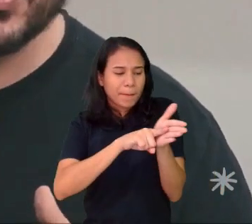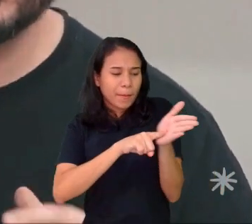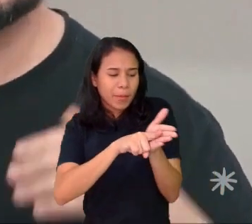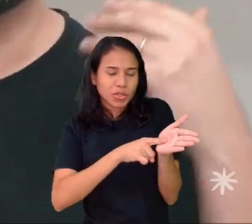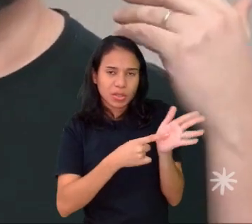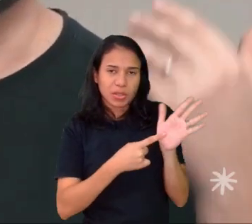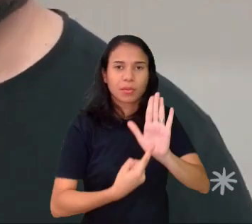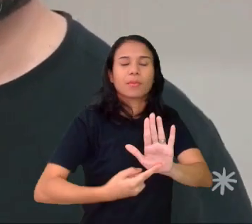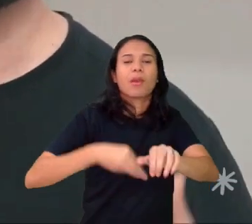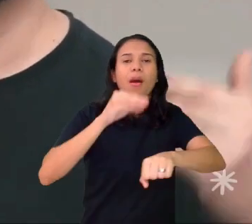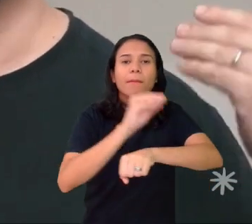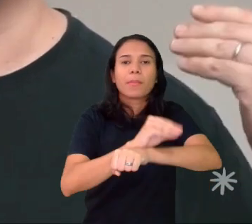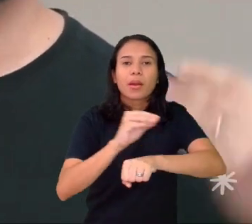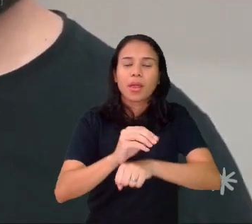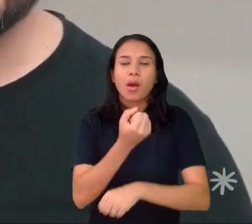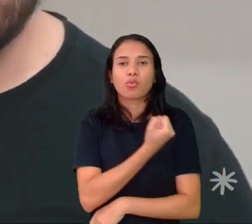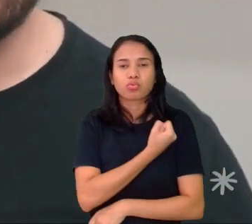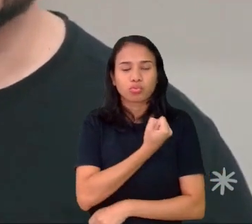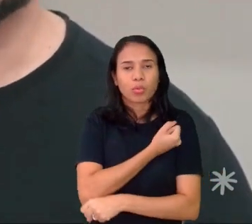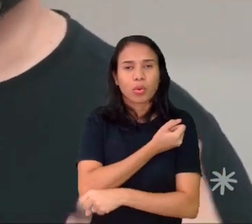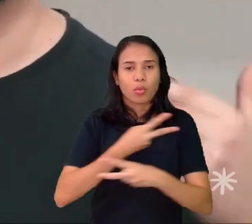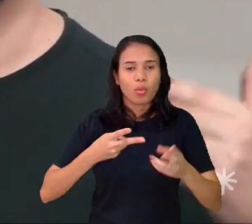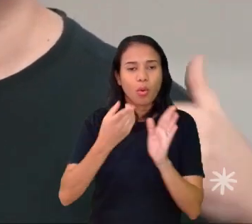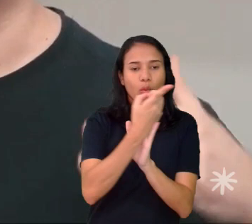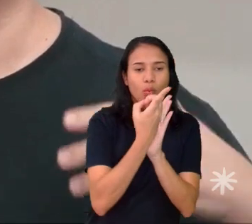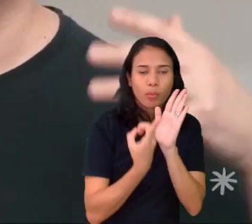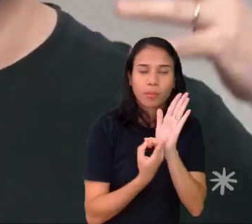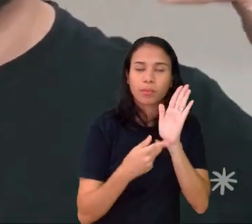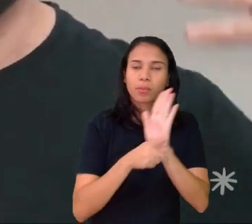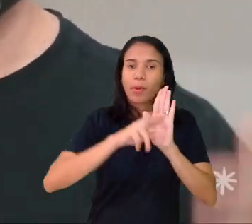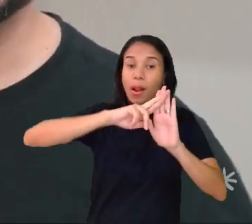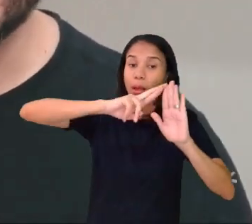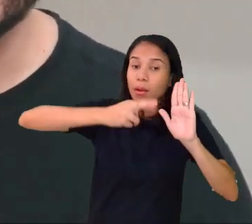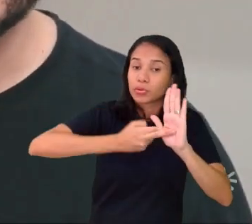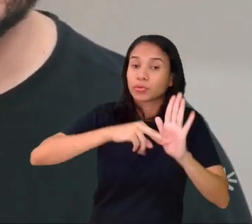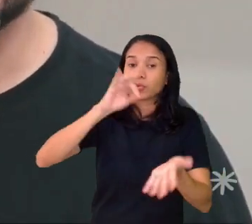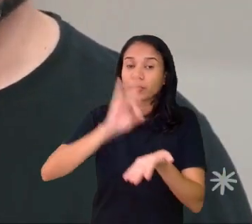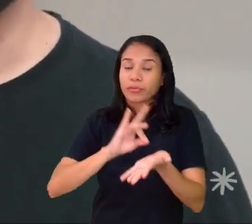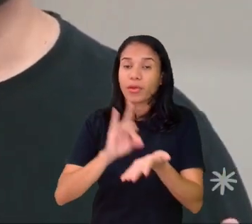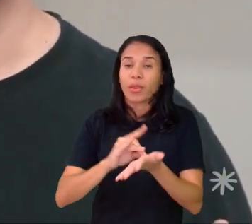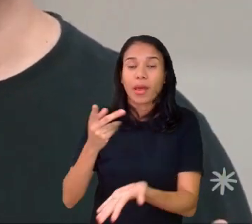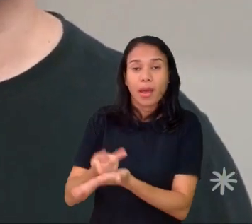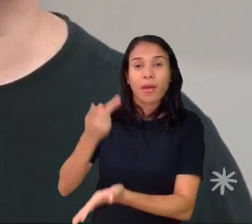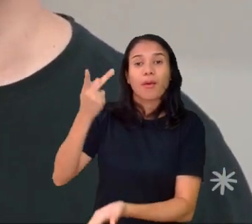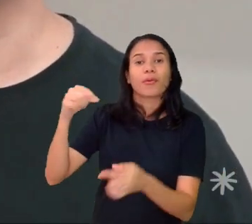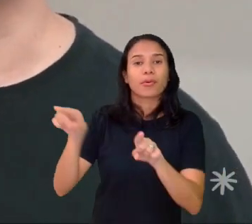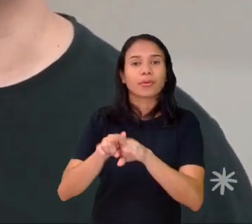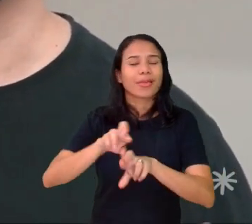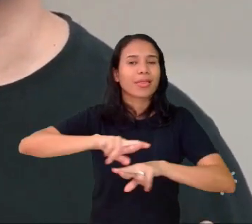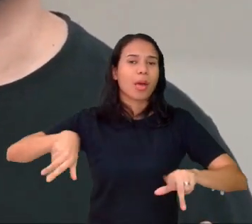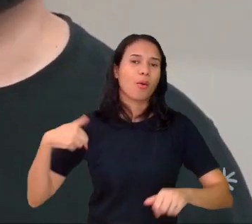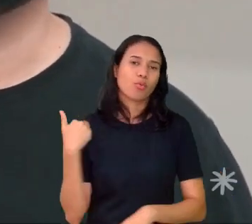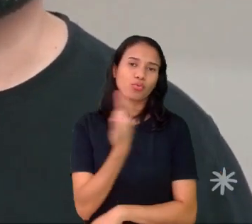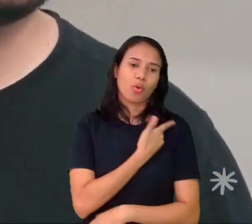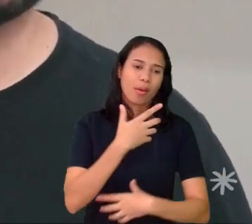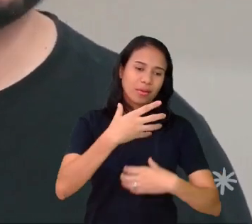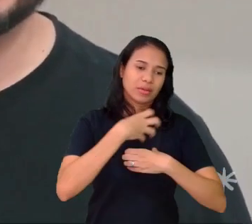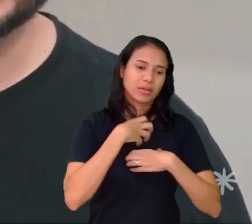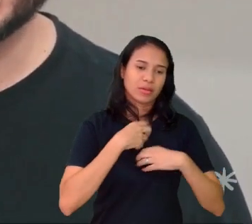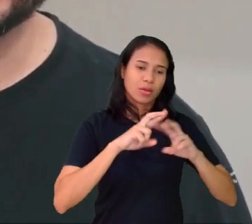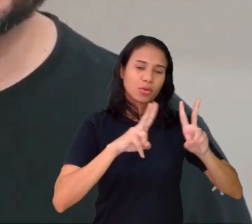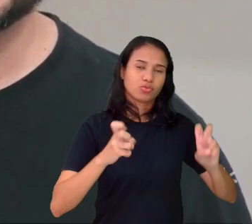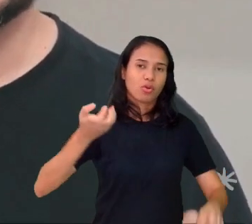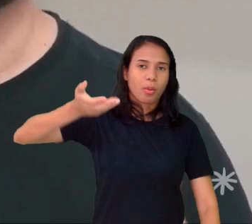preservar fatos, números e documentos que registram o que realmente aconteceu e não como a gente se sentia a respeito de um